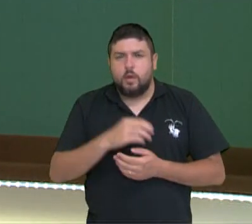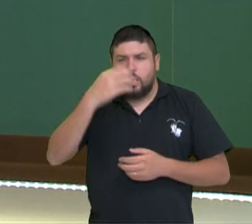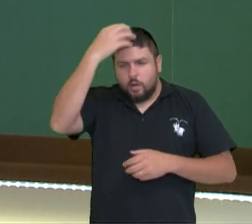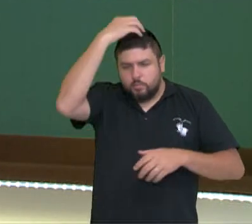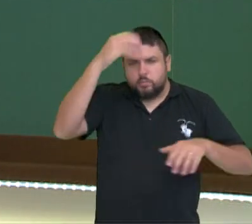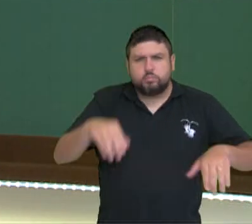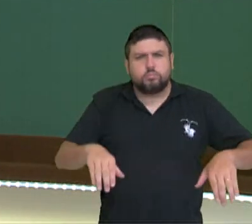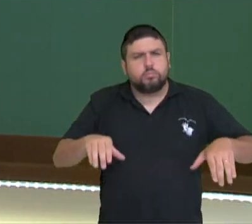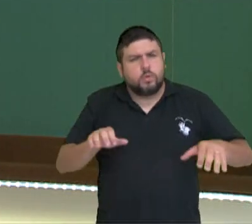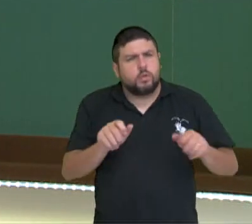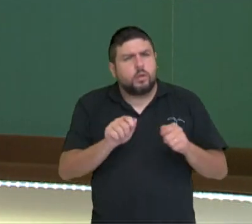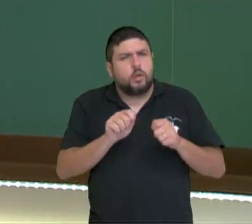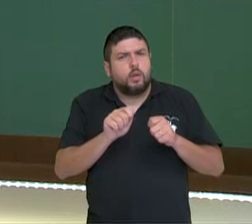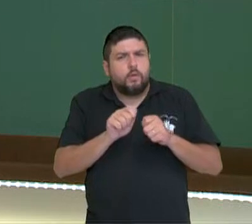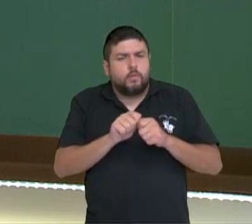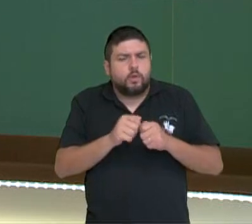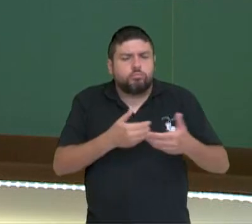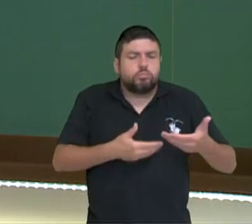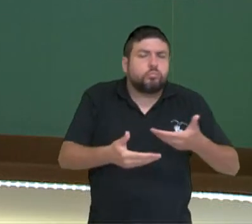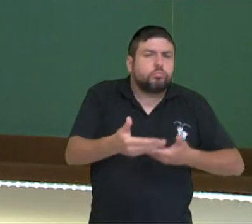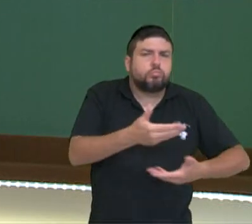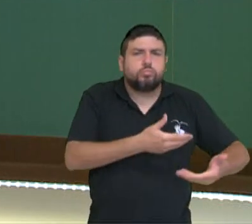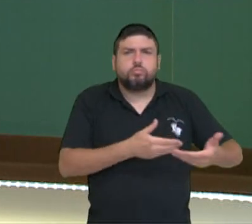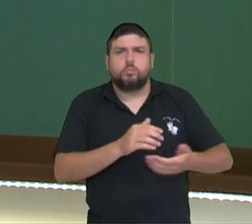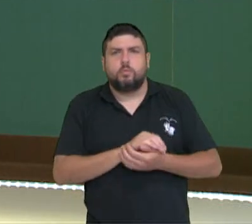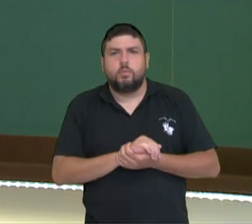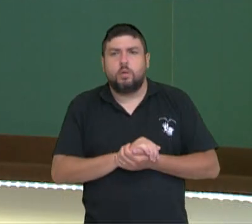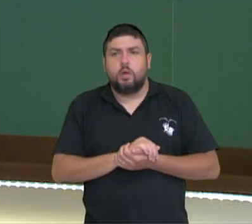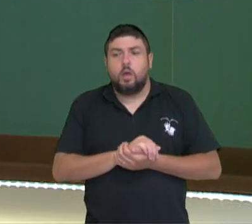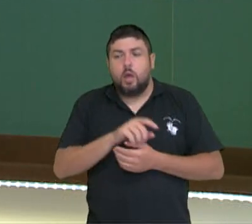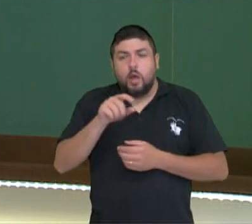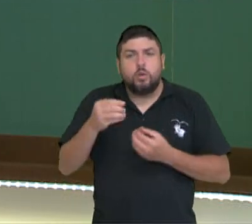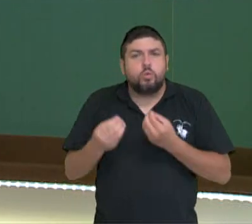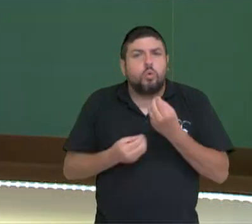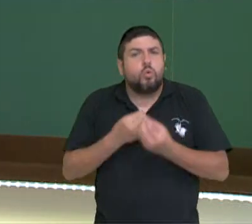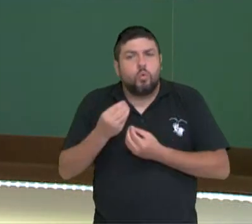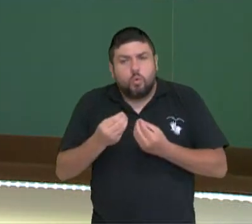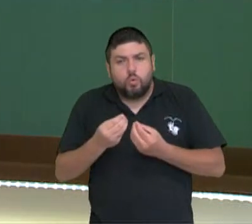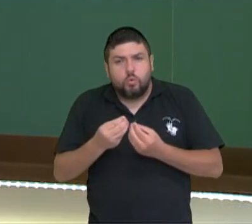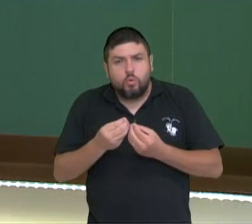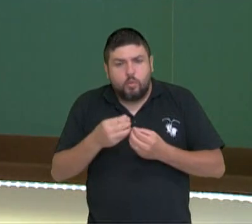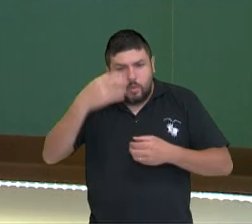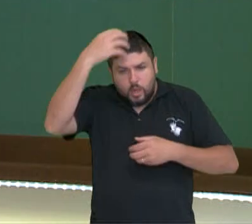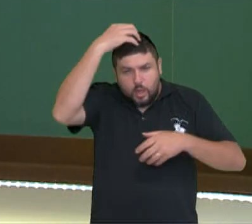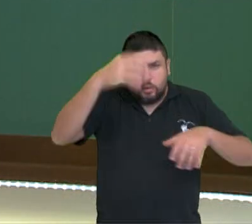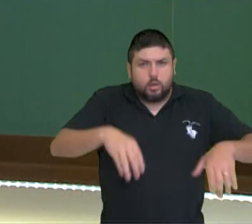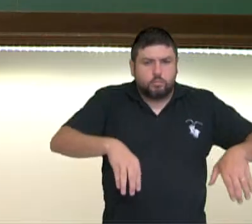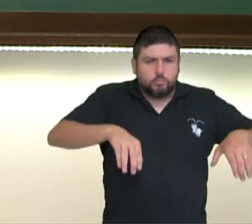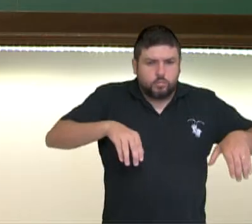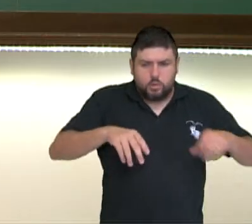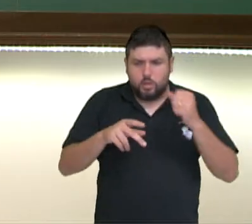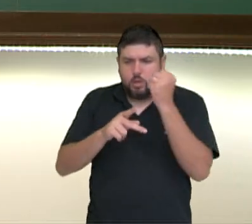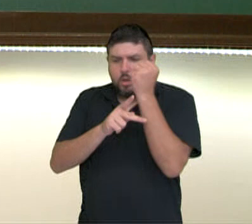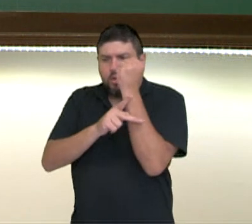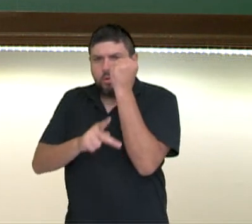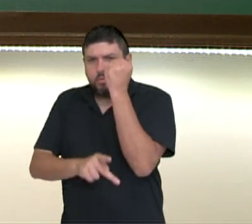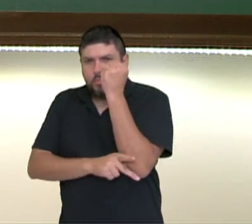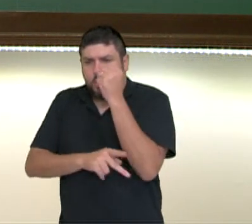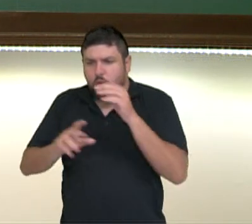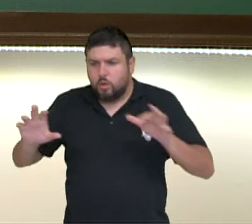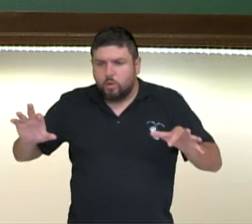tomadas várias medidas favoráveis ao crescimento industrial. Por quê? Porque a Revolução Gloriosa, ela